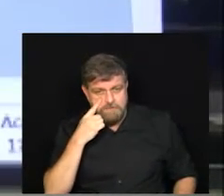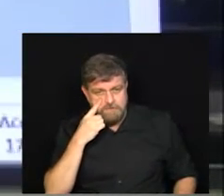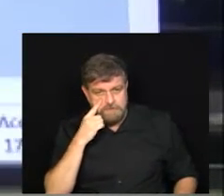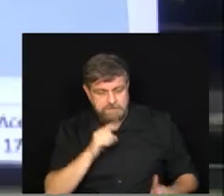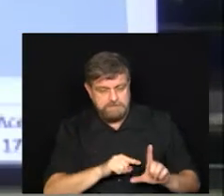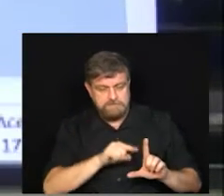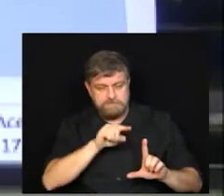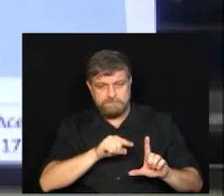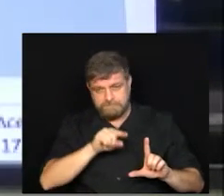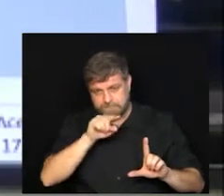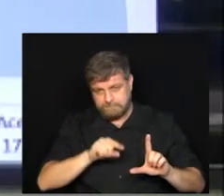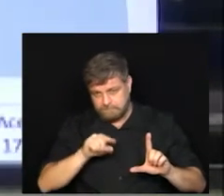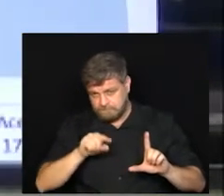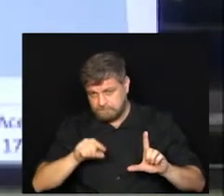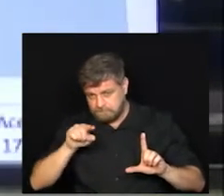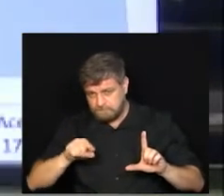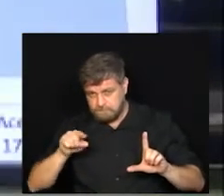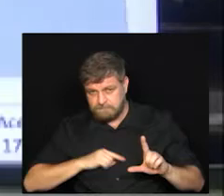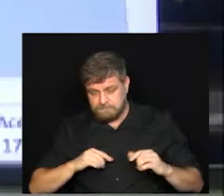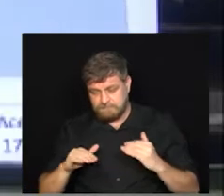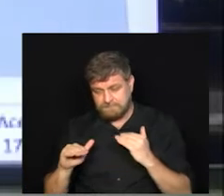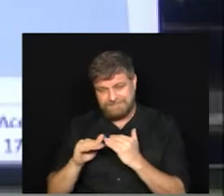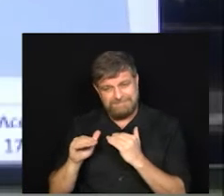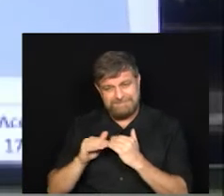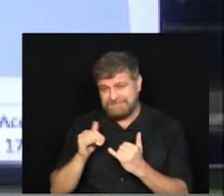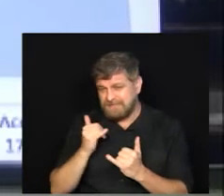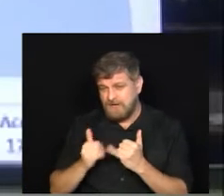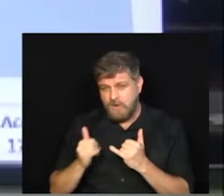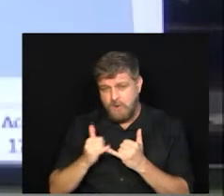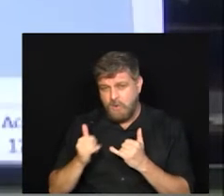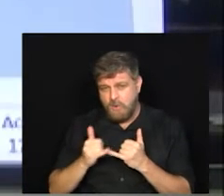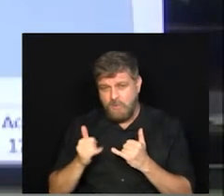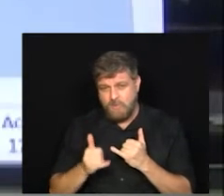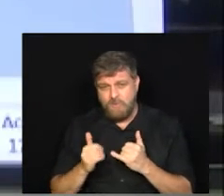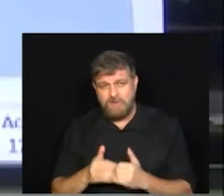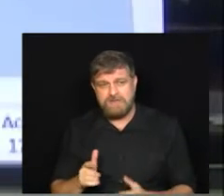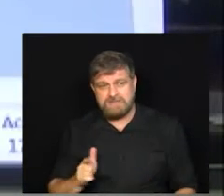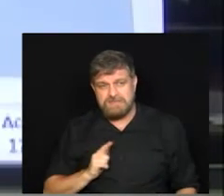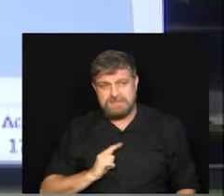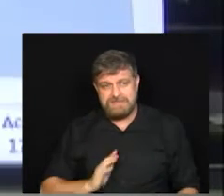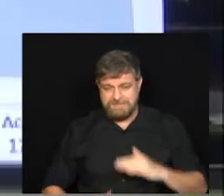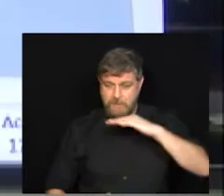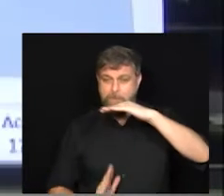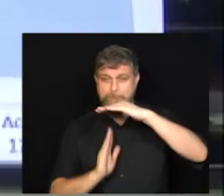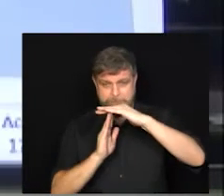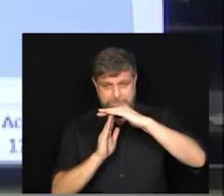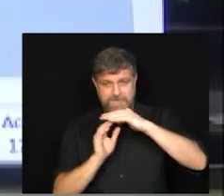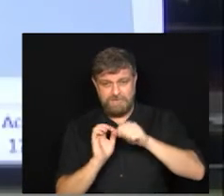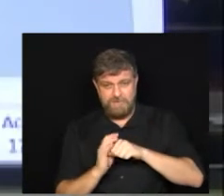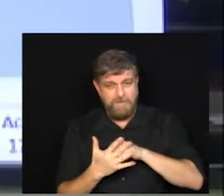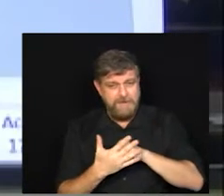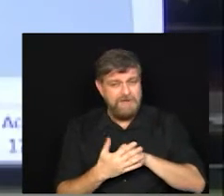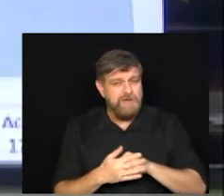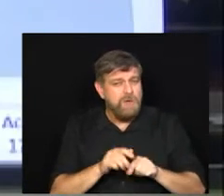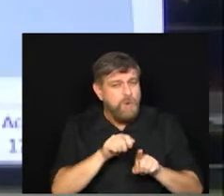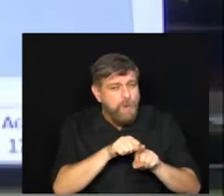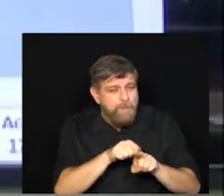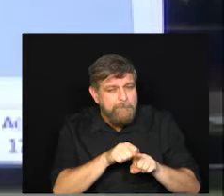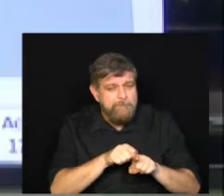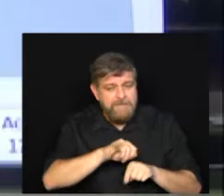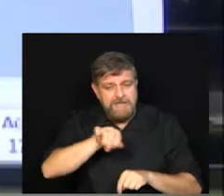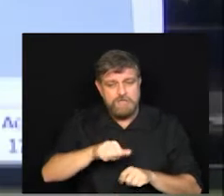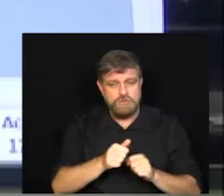casos leves, a gente já tem quase a mesma proporção de casos que a gente teve no pico pandêmico, que foi lá em